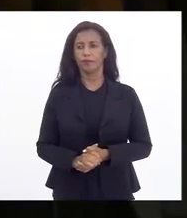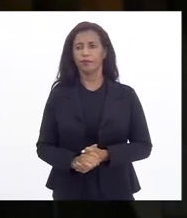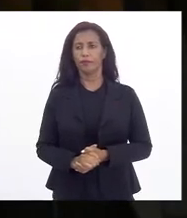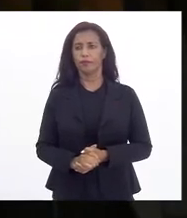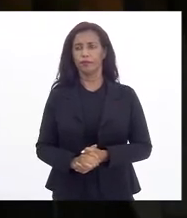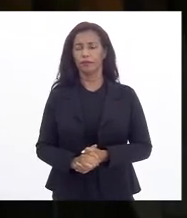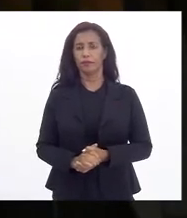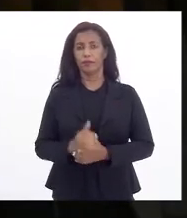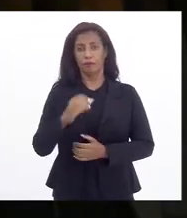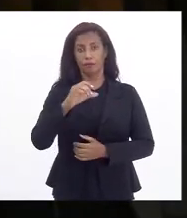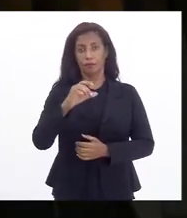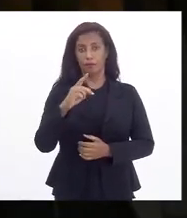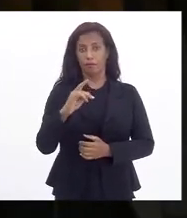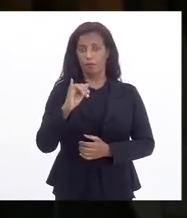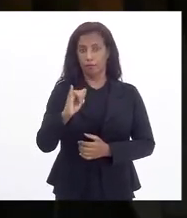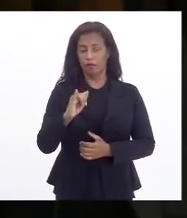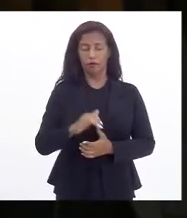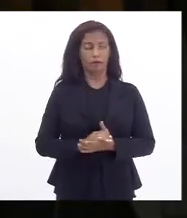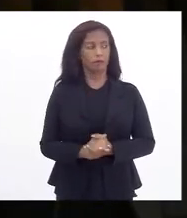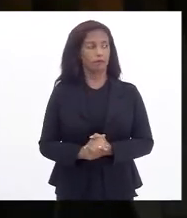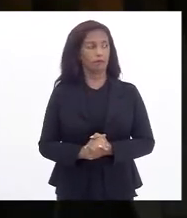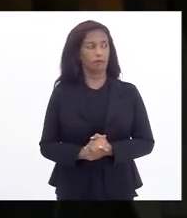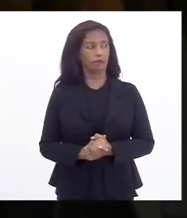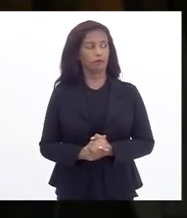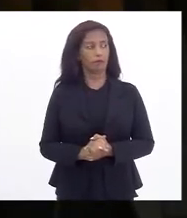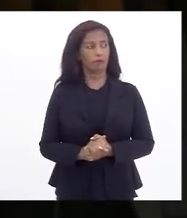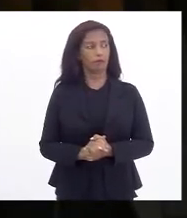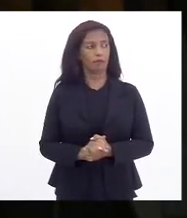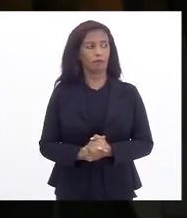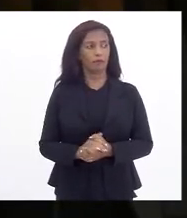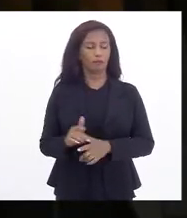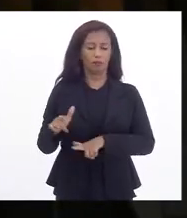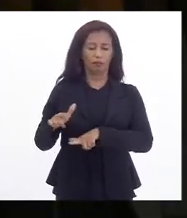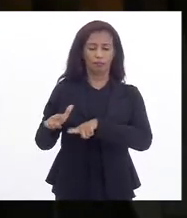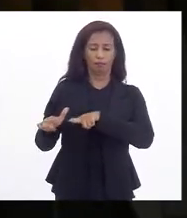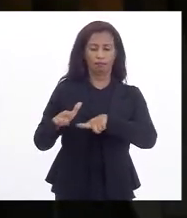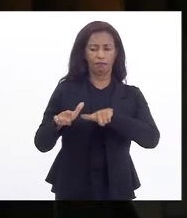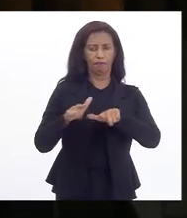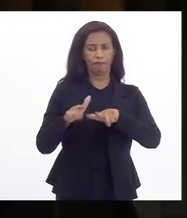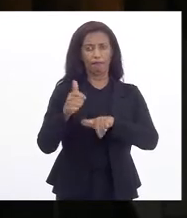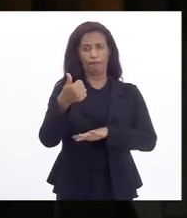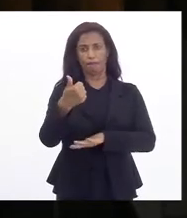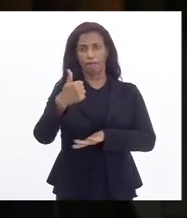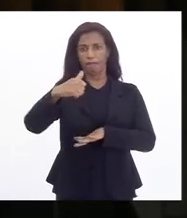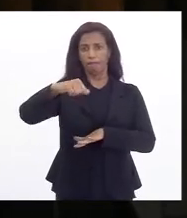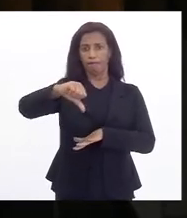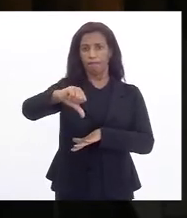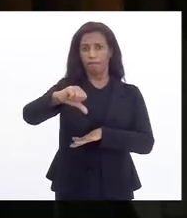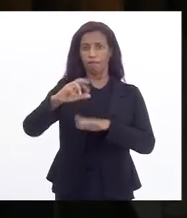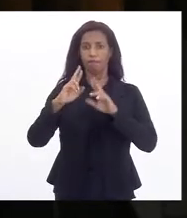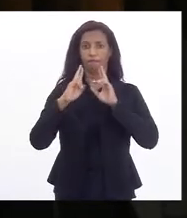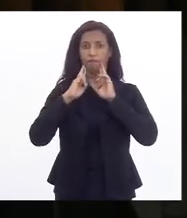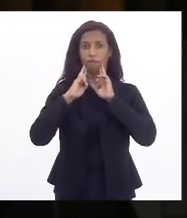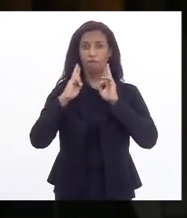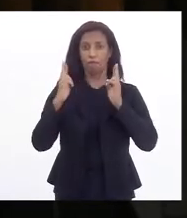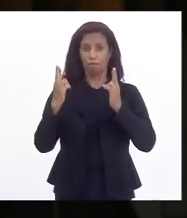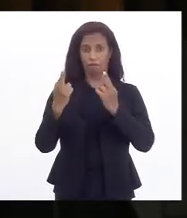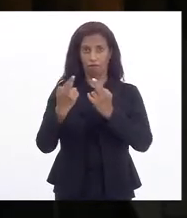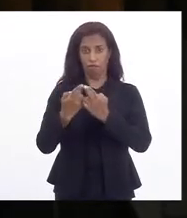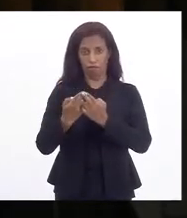e a CPI e funcionou com 19 reuniões